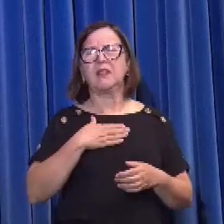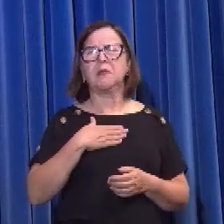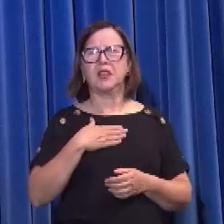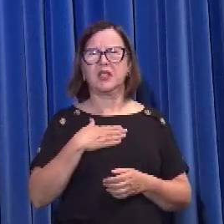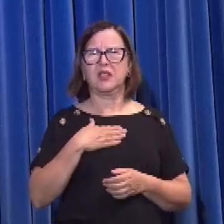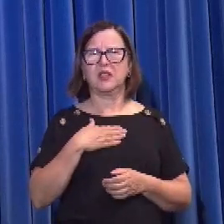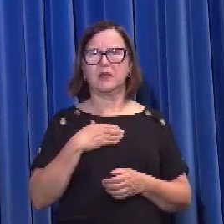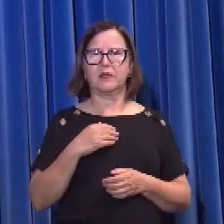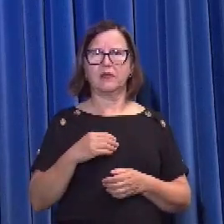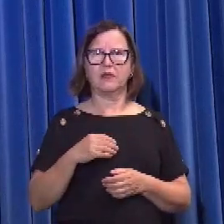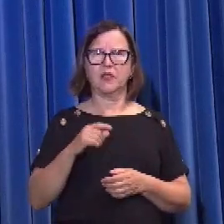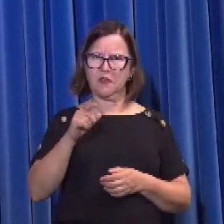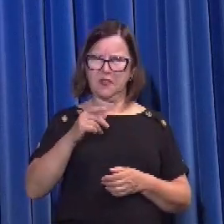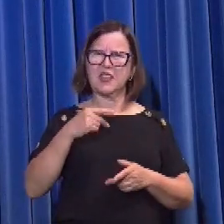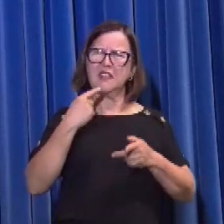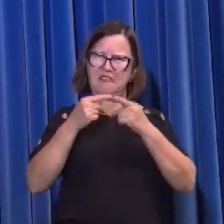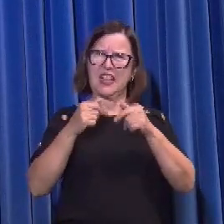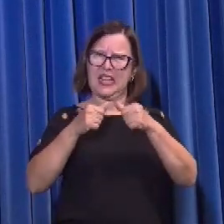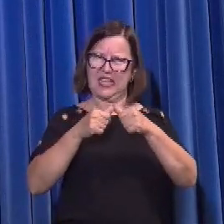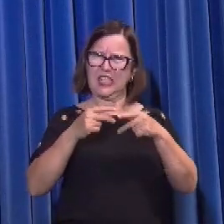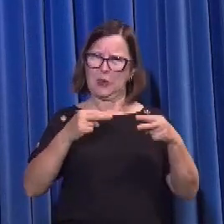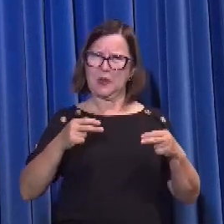falado isso para Deus?